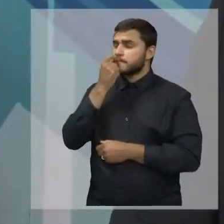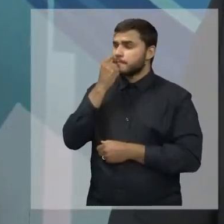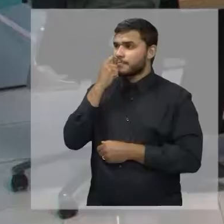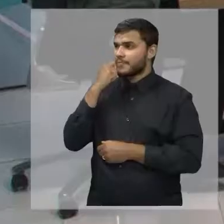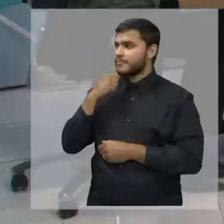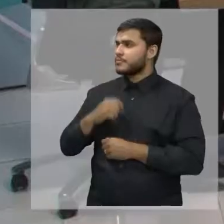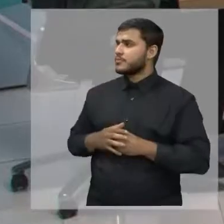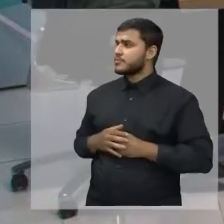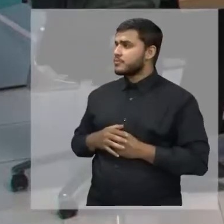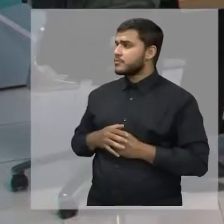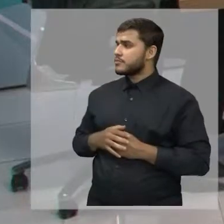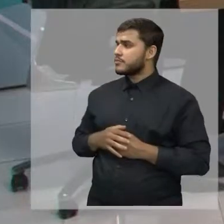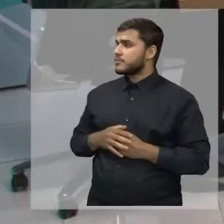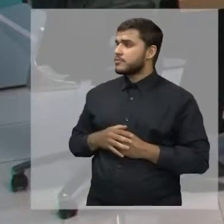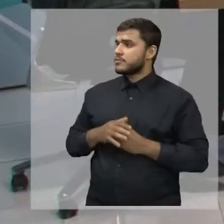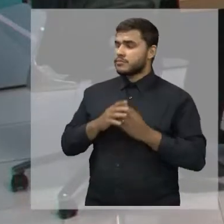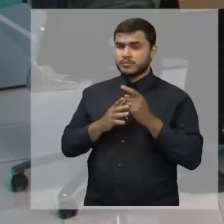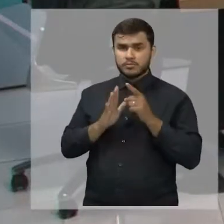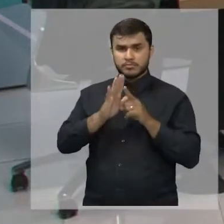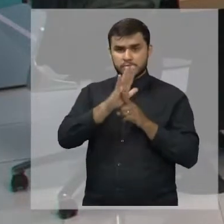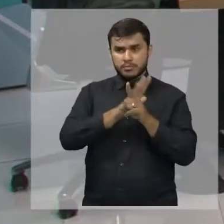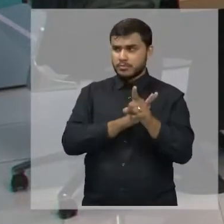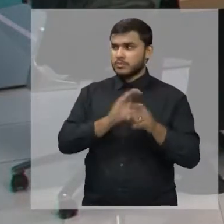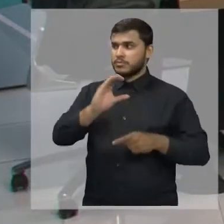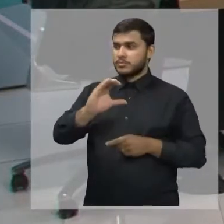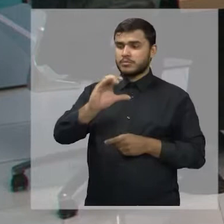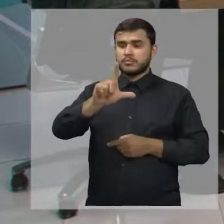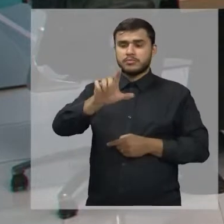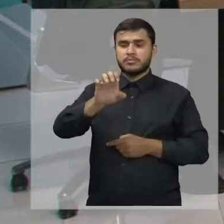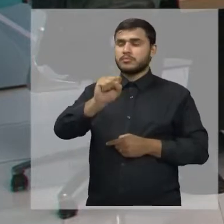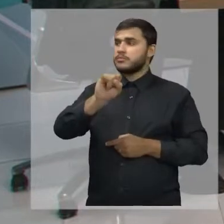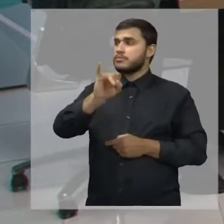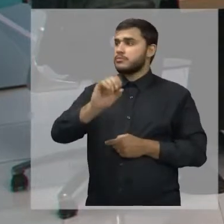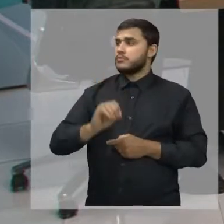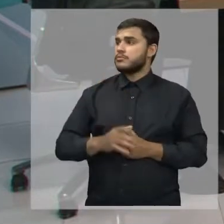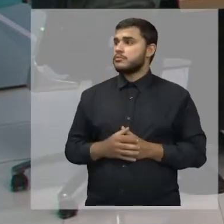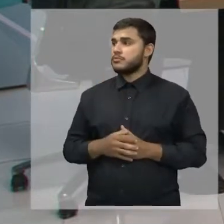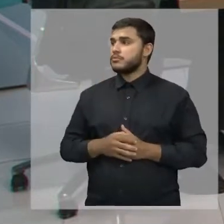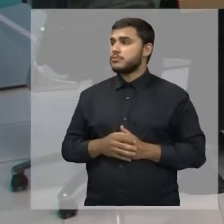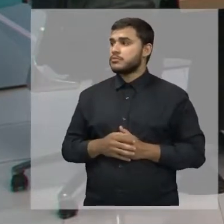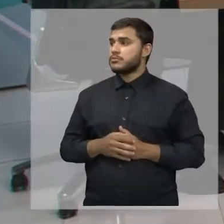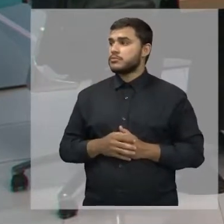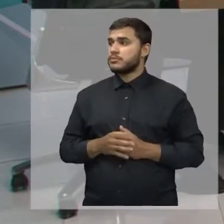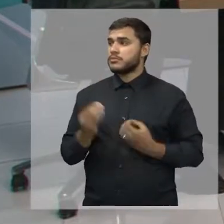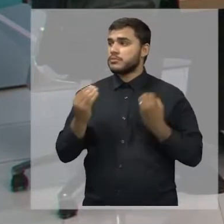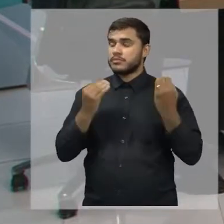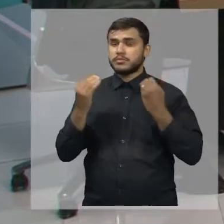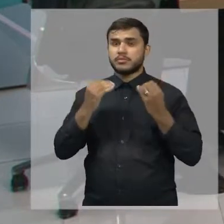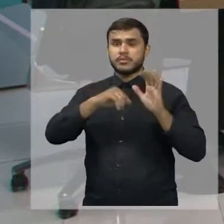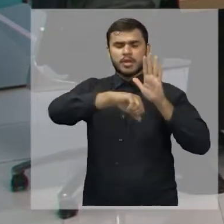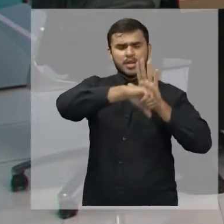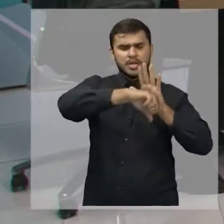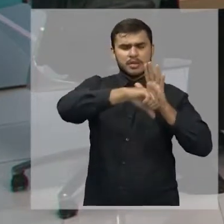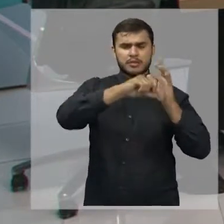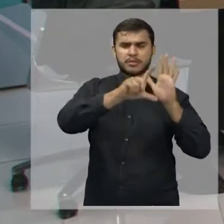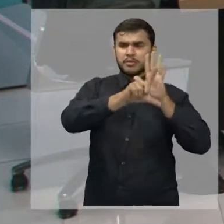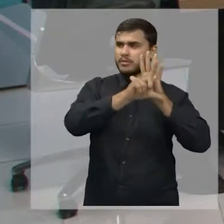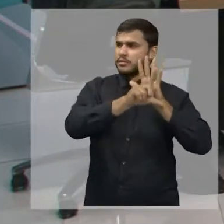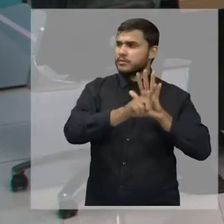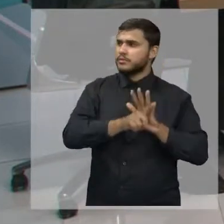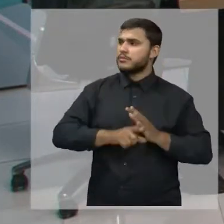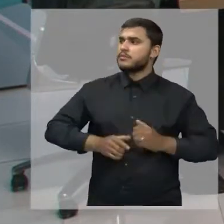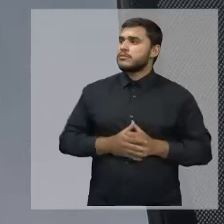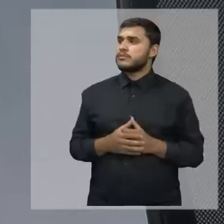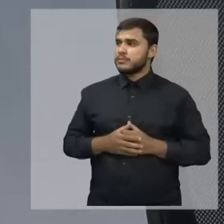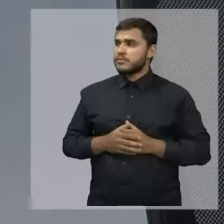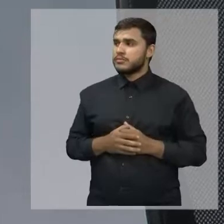professor Clésio nessa discussão, olhando pela sociologia do crime e das leis. Eu queria ressaltar o seguinte,